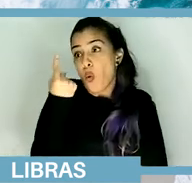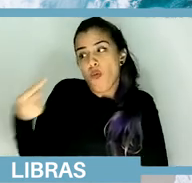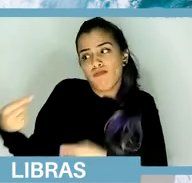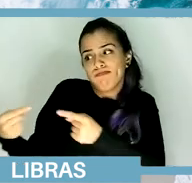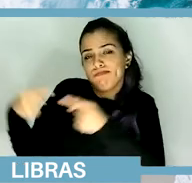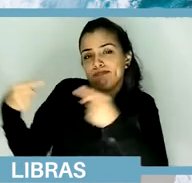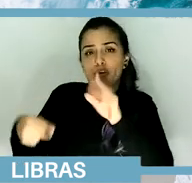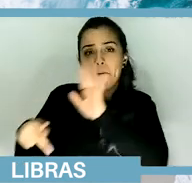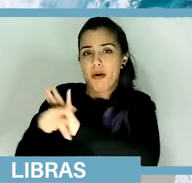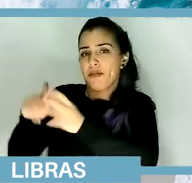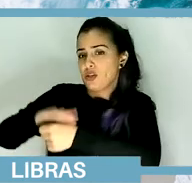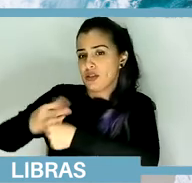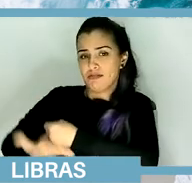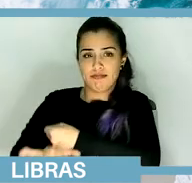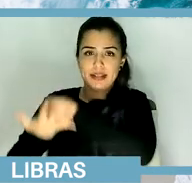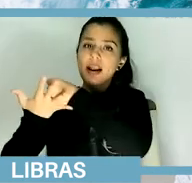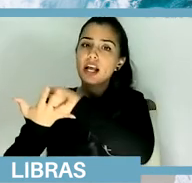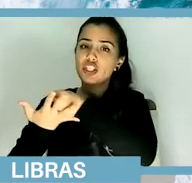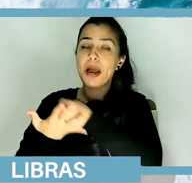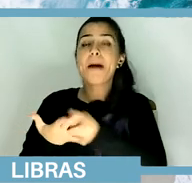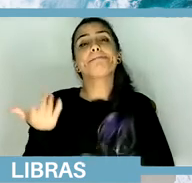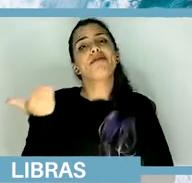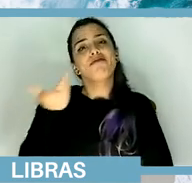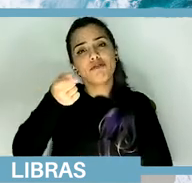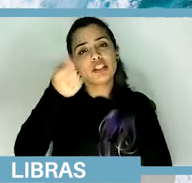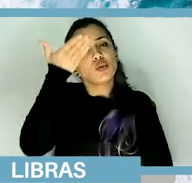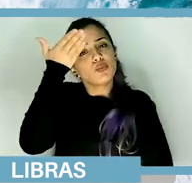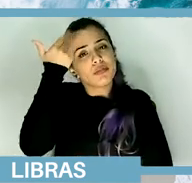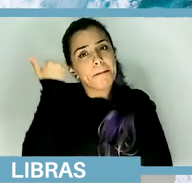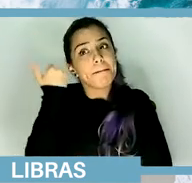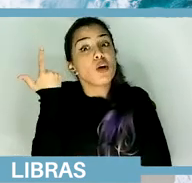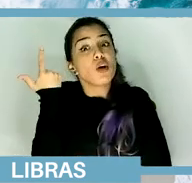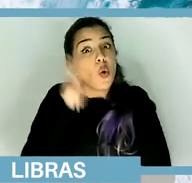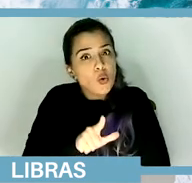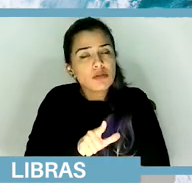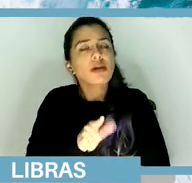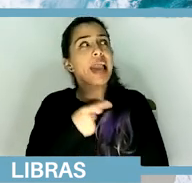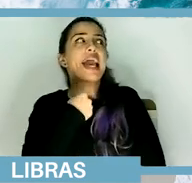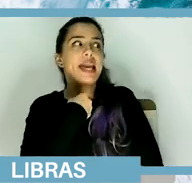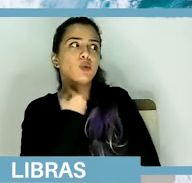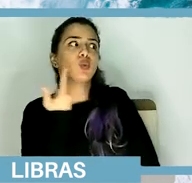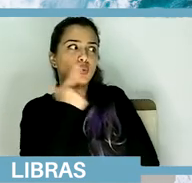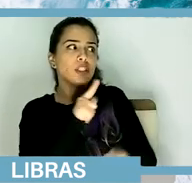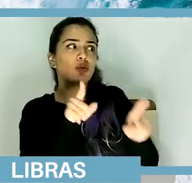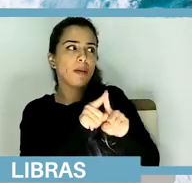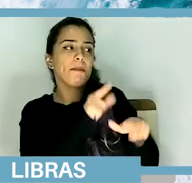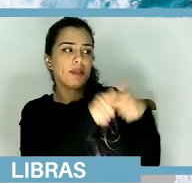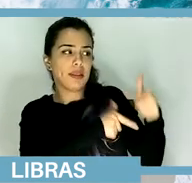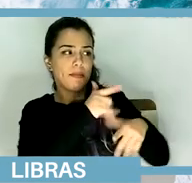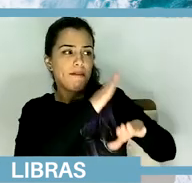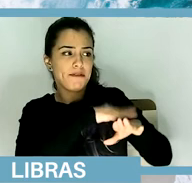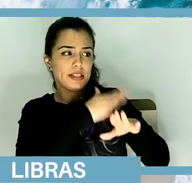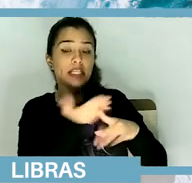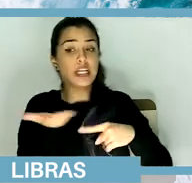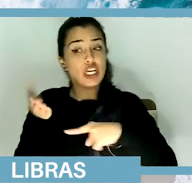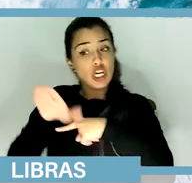desenvolvimento sustentável, porque só assim você vai saber se está ali de fato resolvendo um problema, né, e alinhado com as necessidades do planeta,